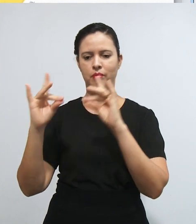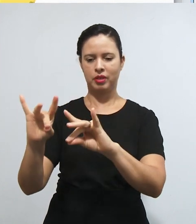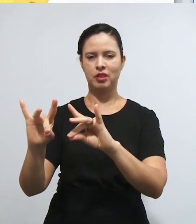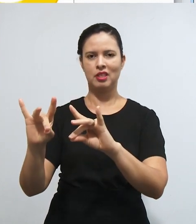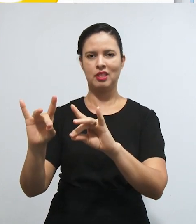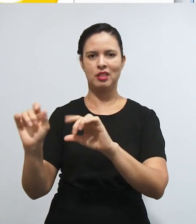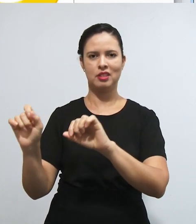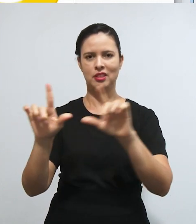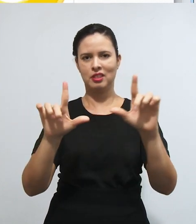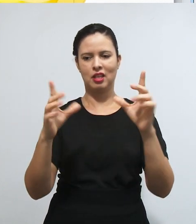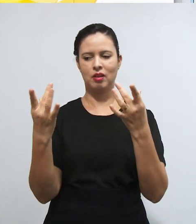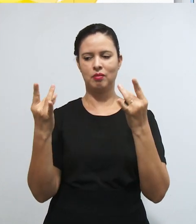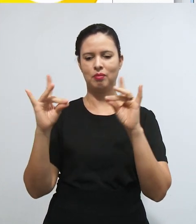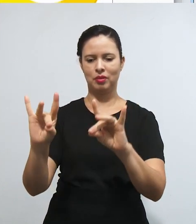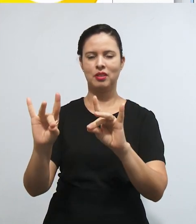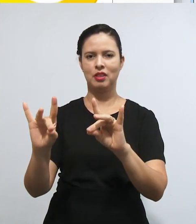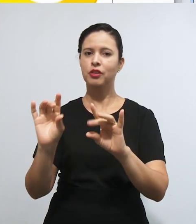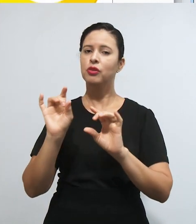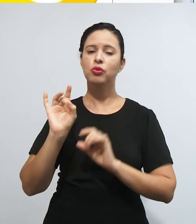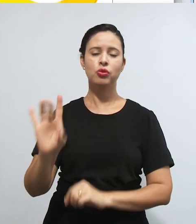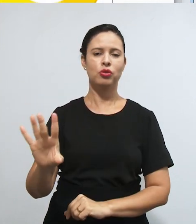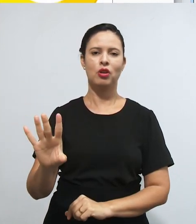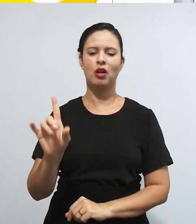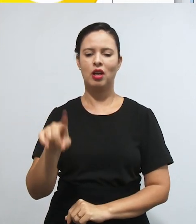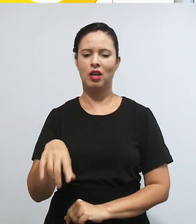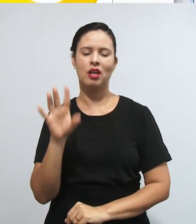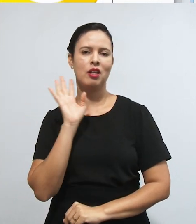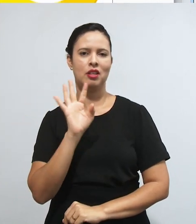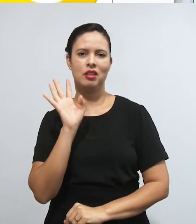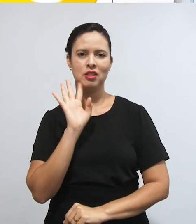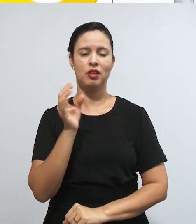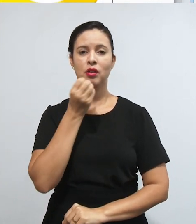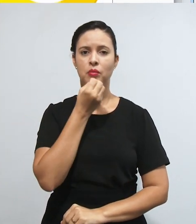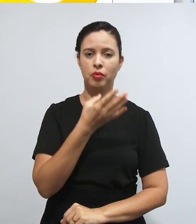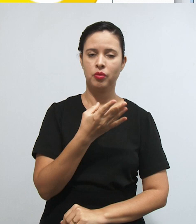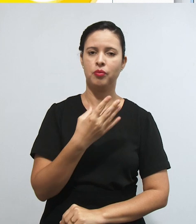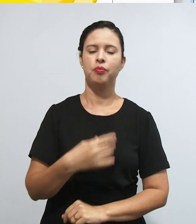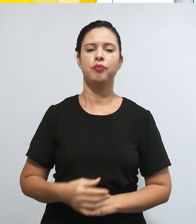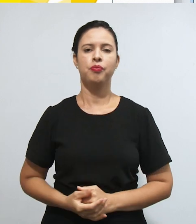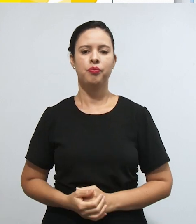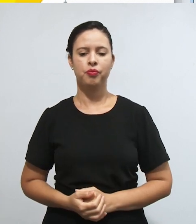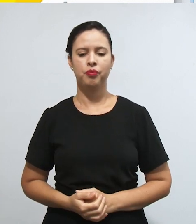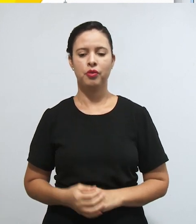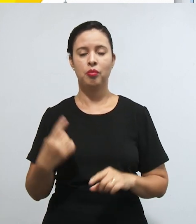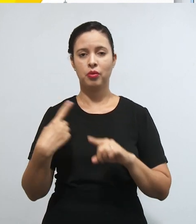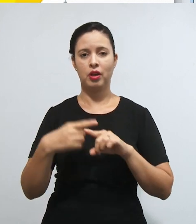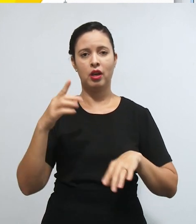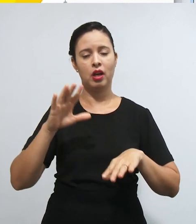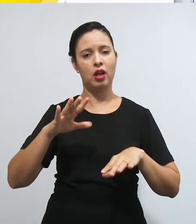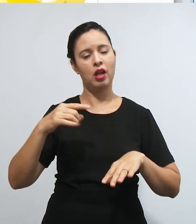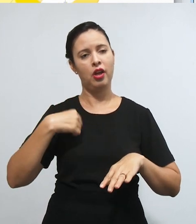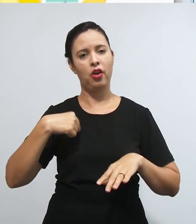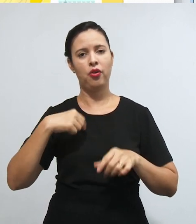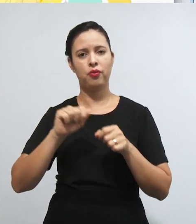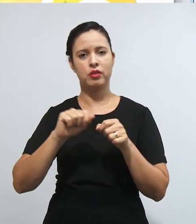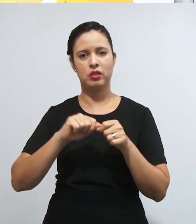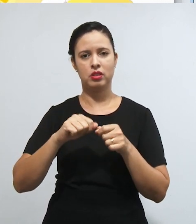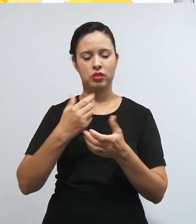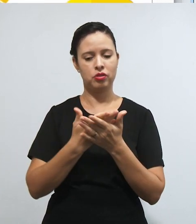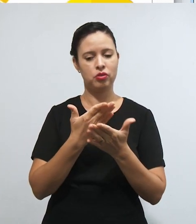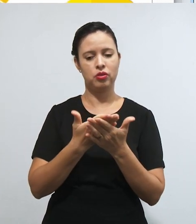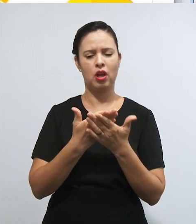slide, ó, só o recorte que eu quero. Isso aqui, cara, você ganha muito tempo com isso aqui, né? Normalmente quando eu estou montando as aulas, que eu